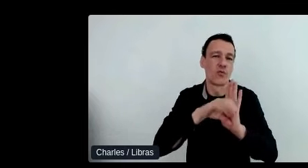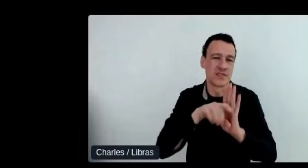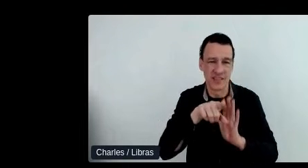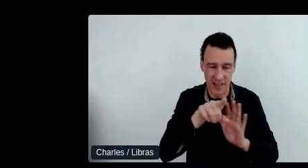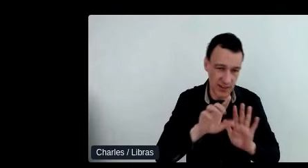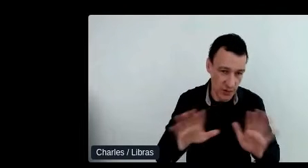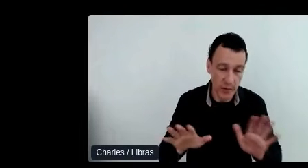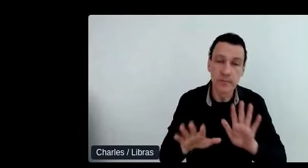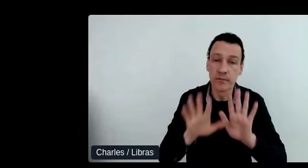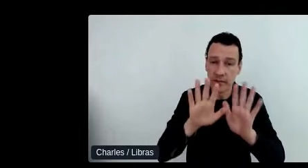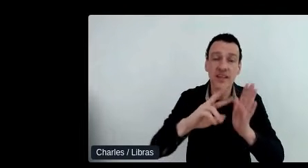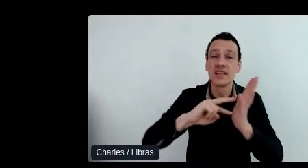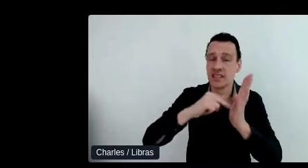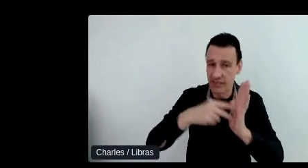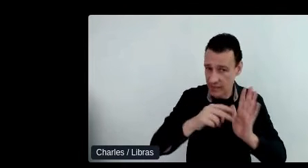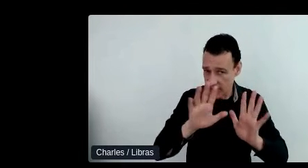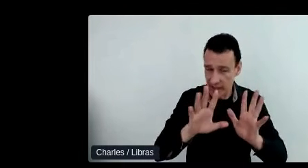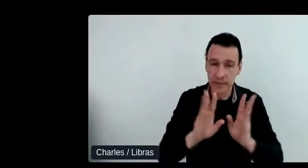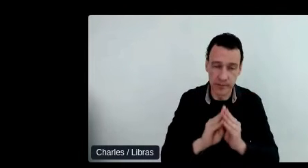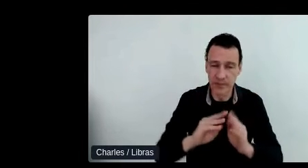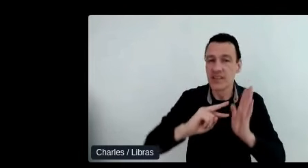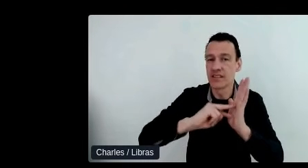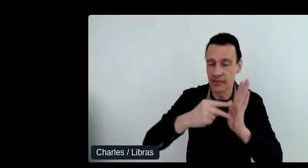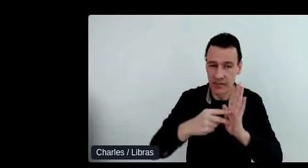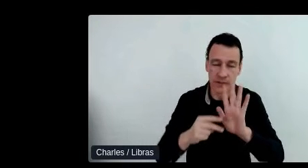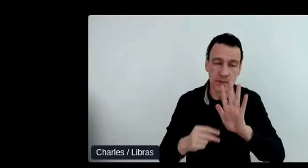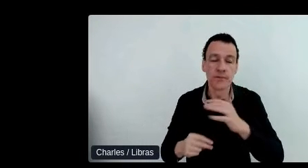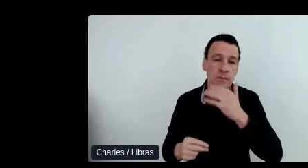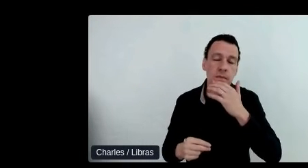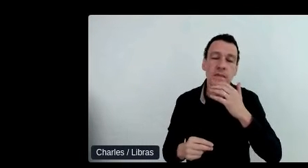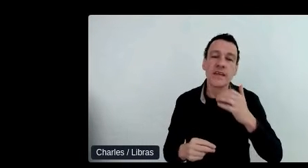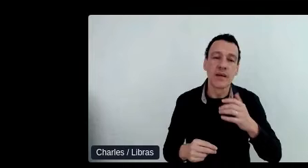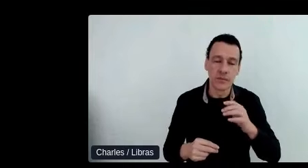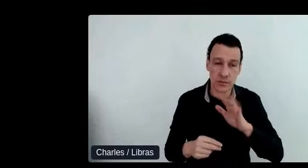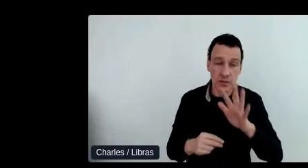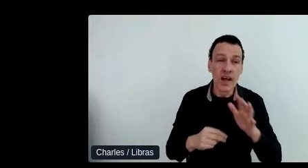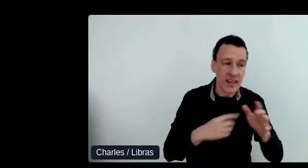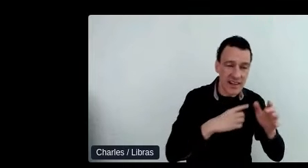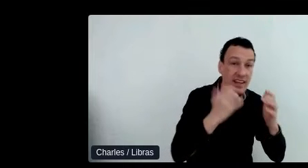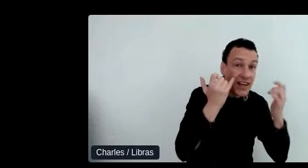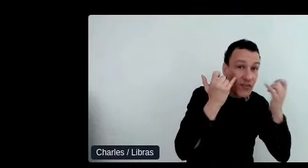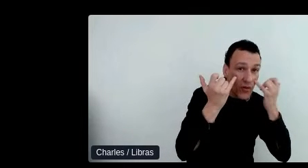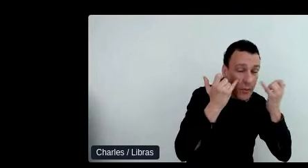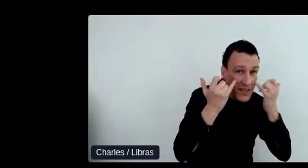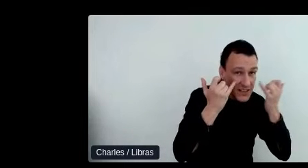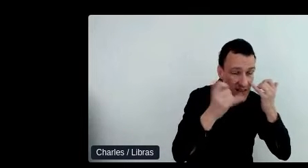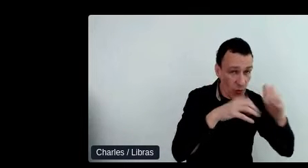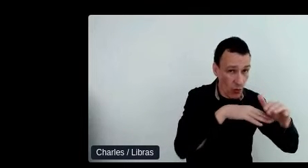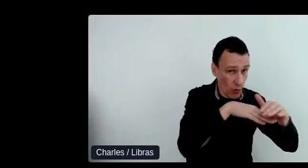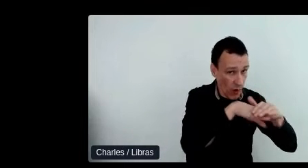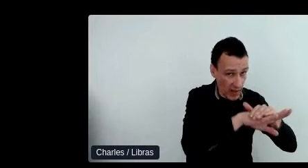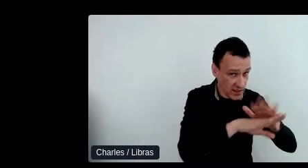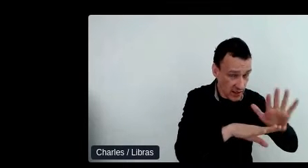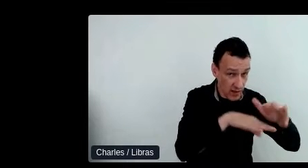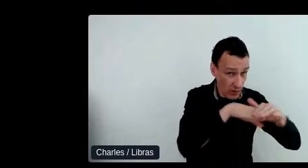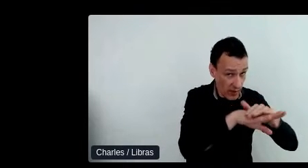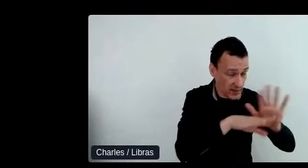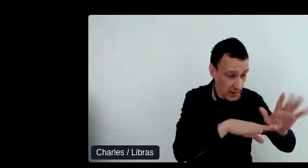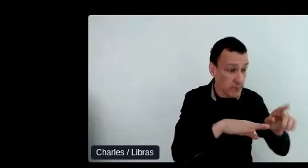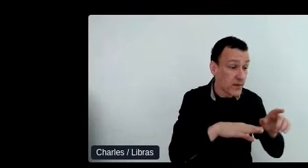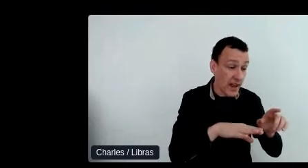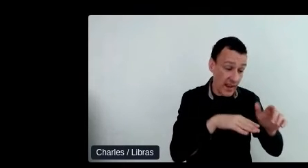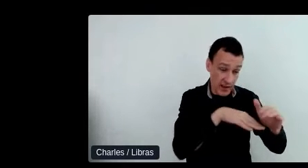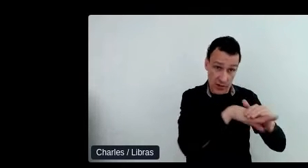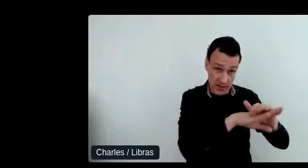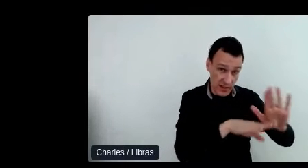variáveis ali dentro desses dados que influenciam um outro, fazendo com que esse outro se amplifique e se propague